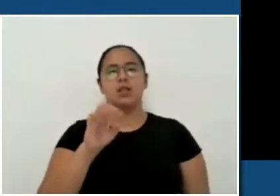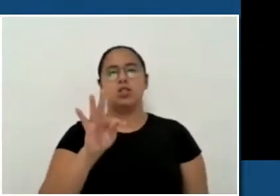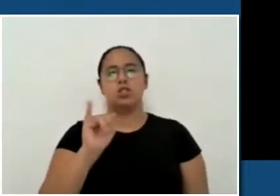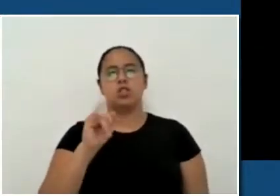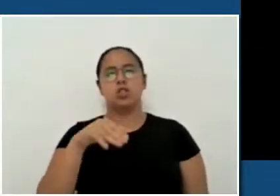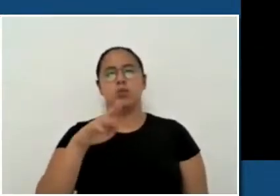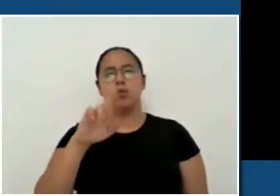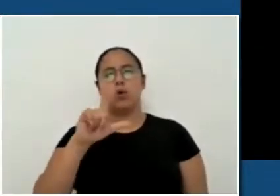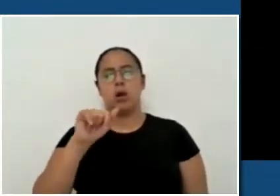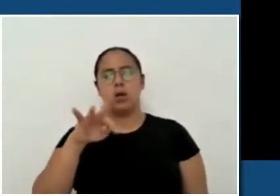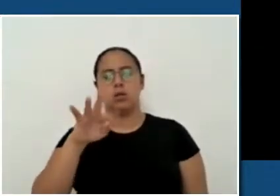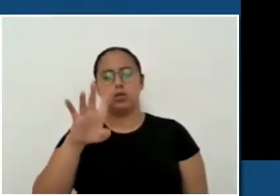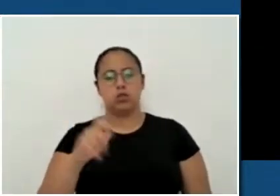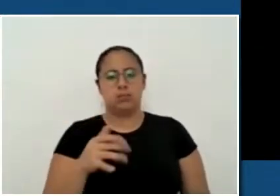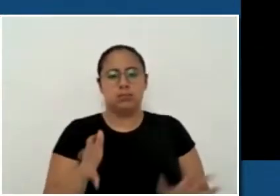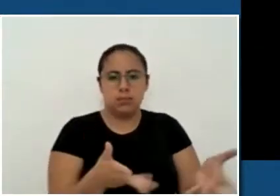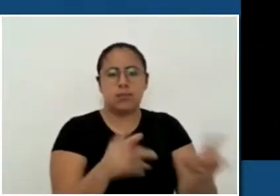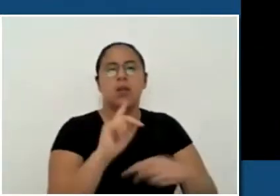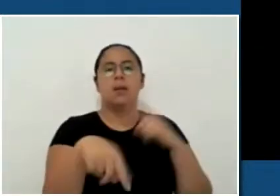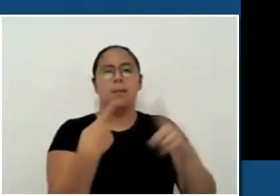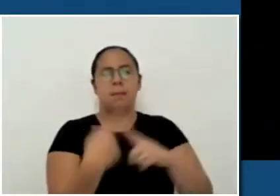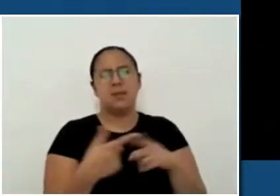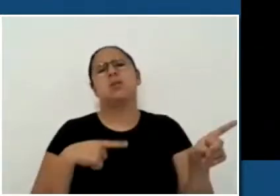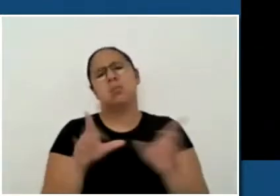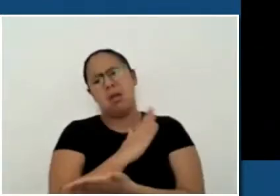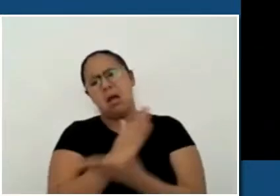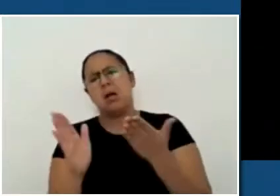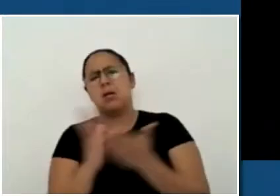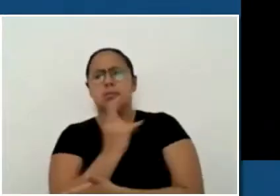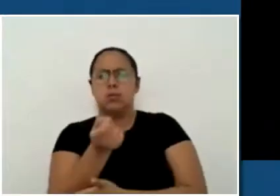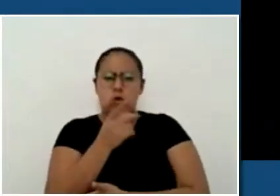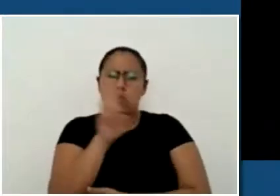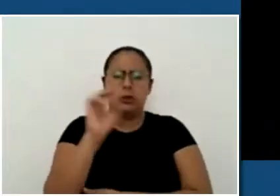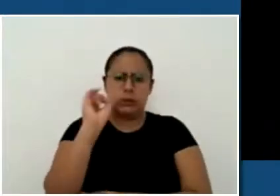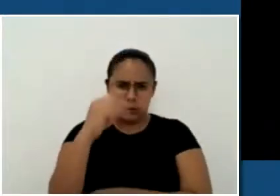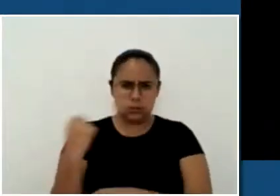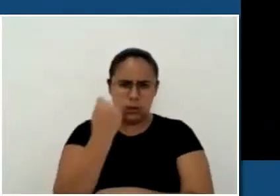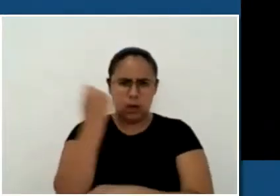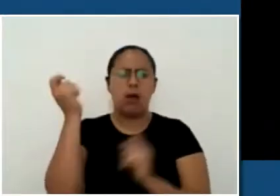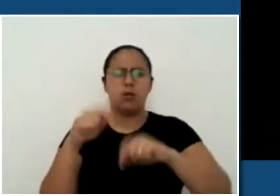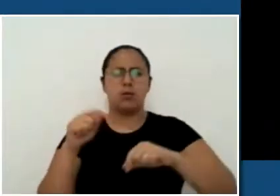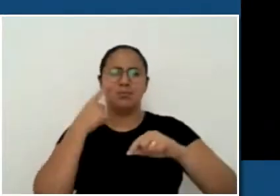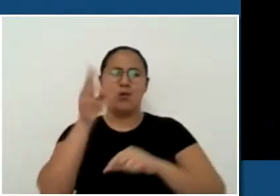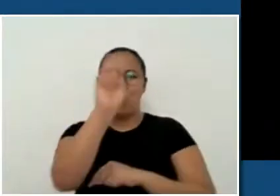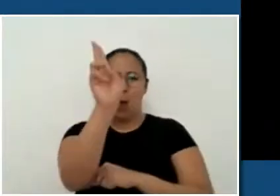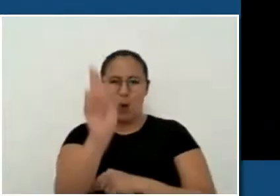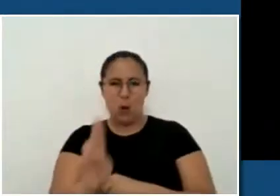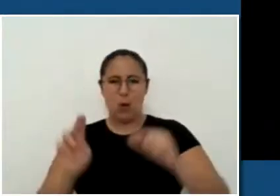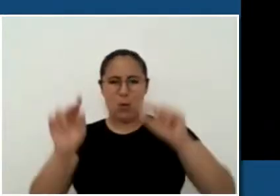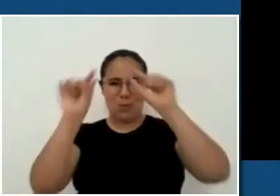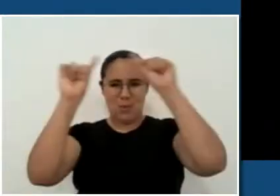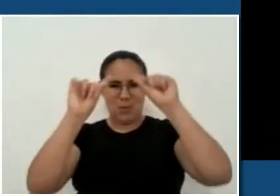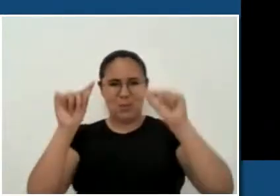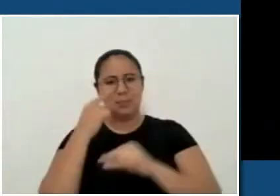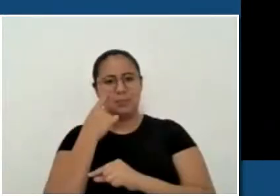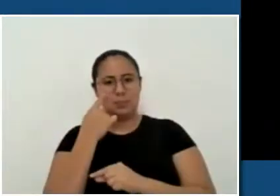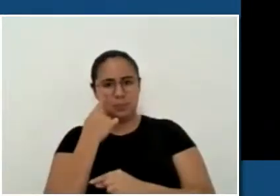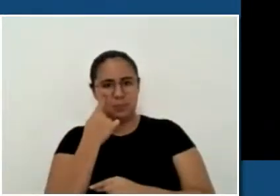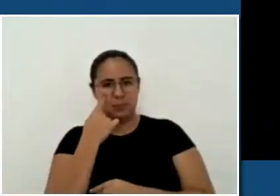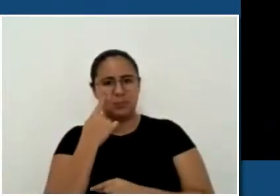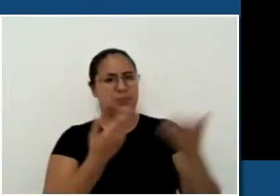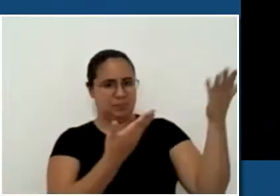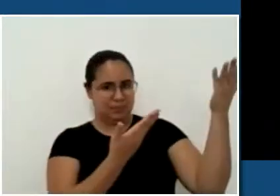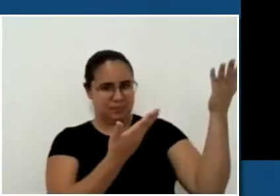noradrenalina. A tamoxetina não tem no Brasil, mas é possível de importar. Os agonistas alfa-2 adrenérgicos, clonidina e